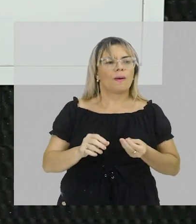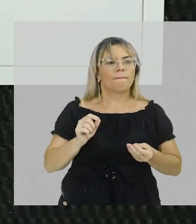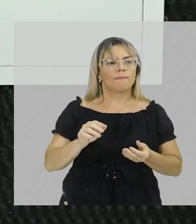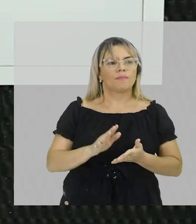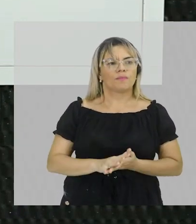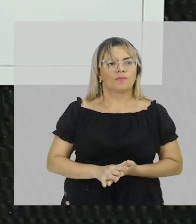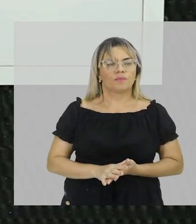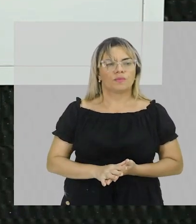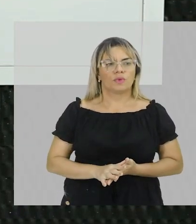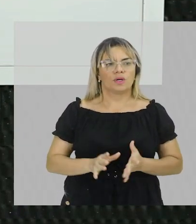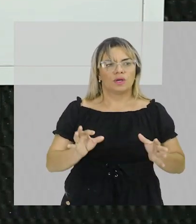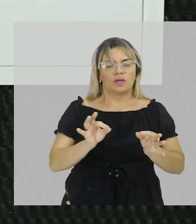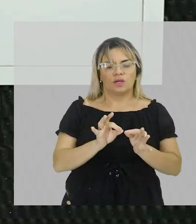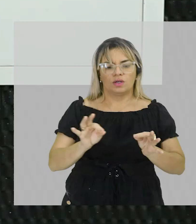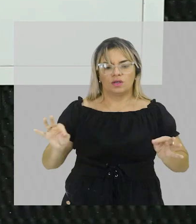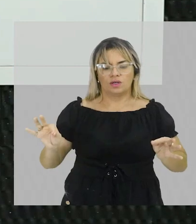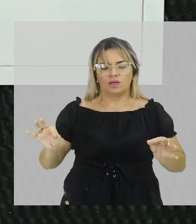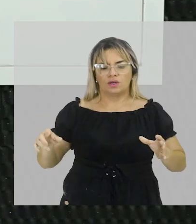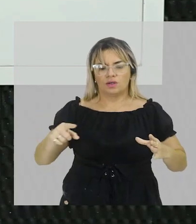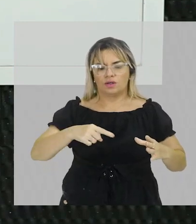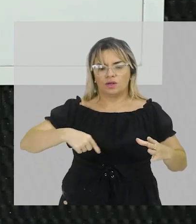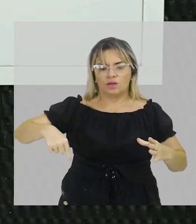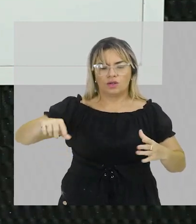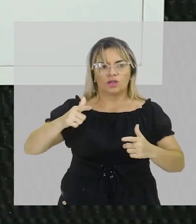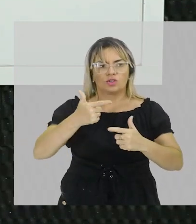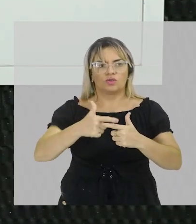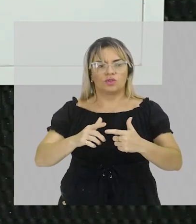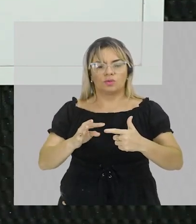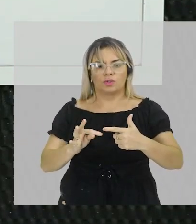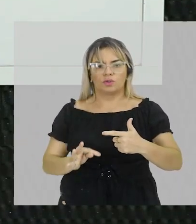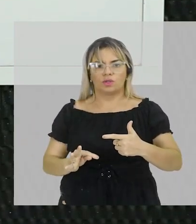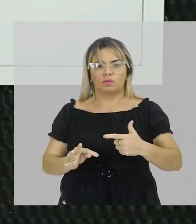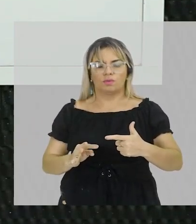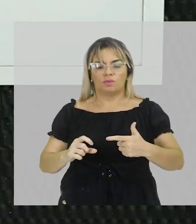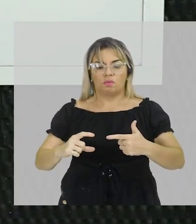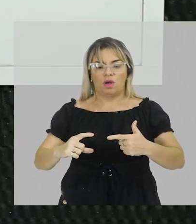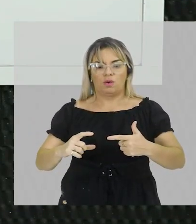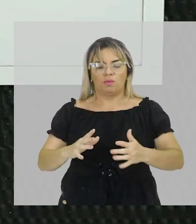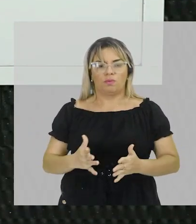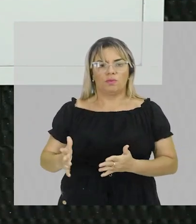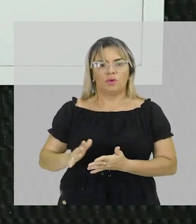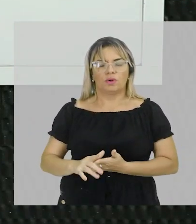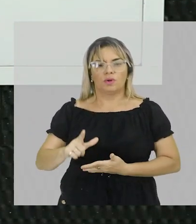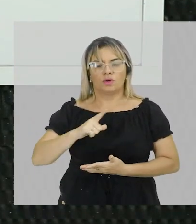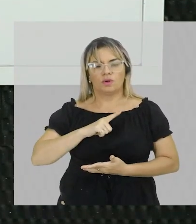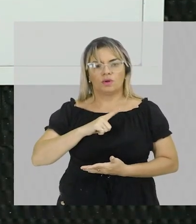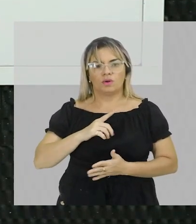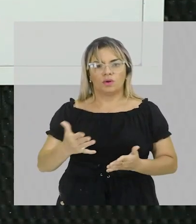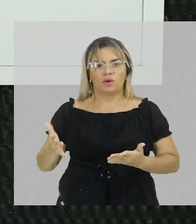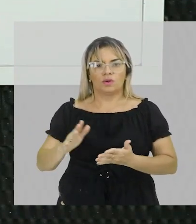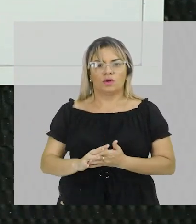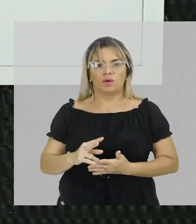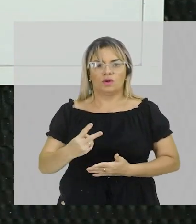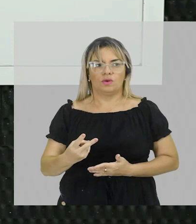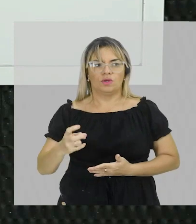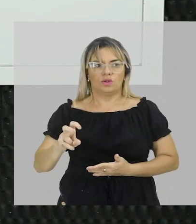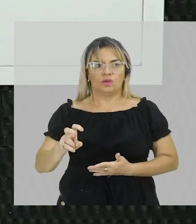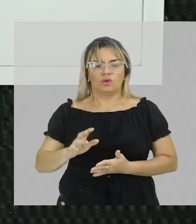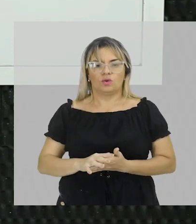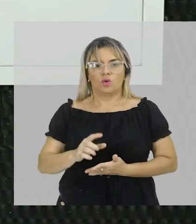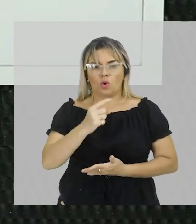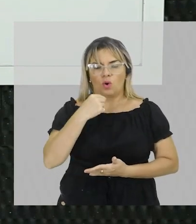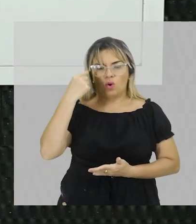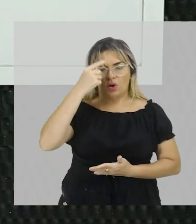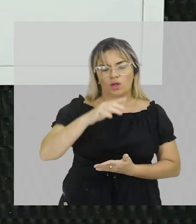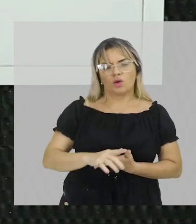distância percorrida dividido pelo tempo. O tempo eu tenho, que é de 25 horas, mas eu não tenho,